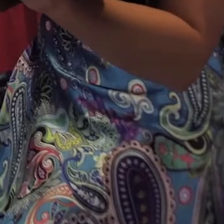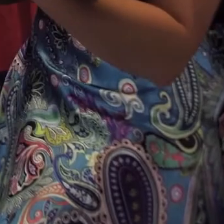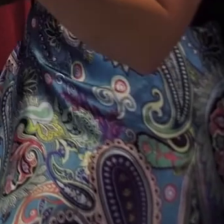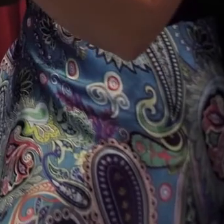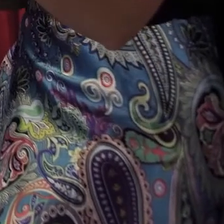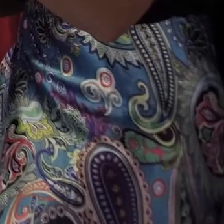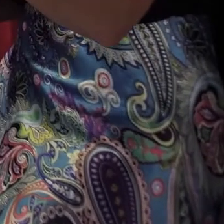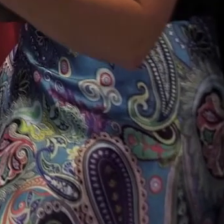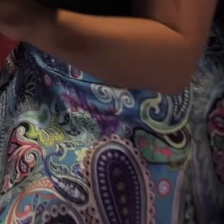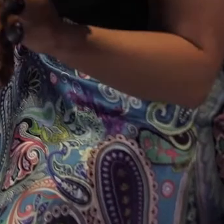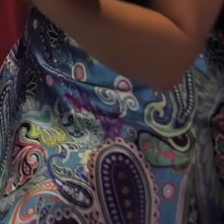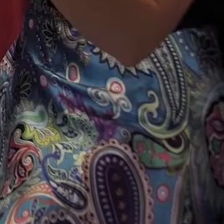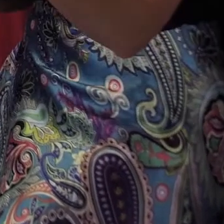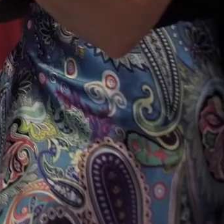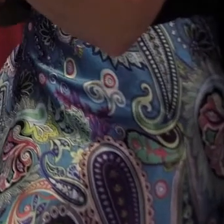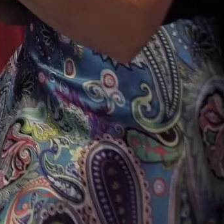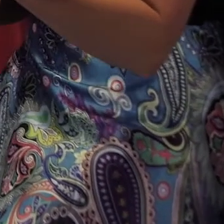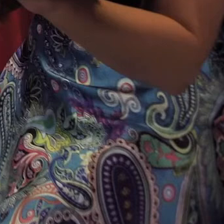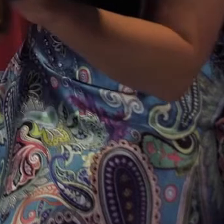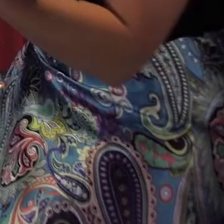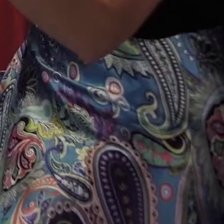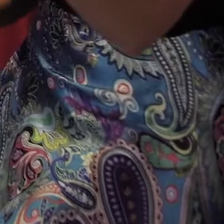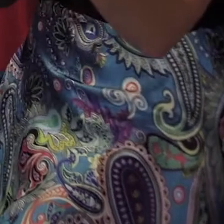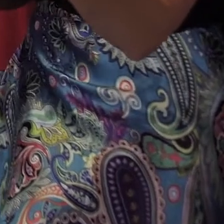derbaque. Mãos de Liesa tocam castanholas.